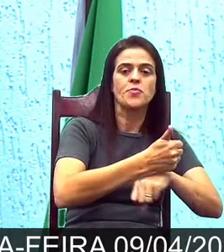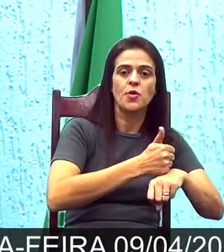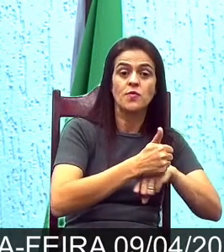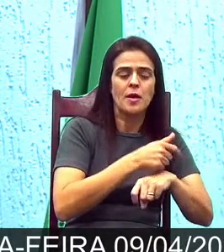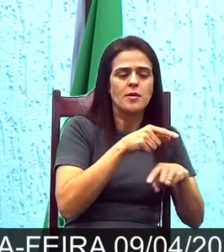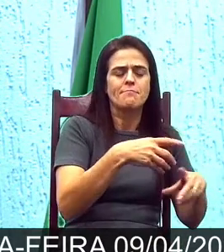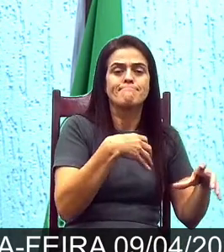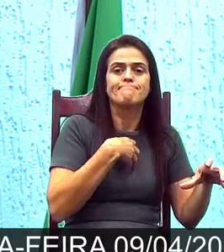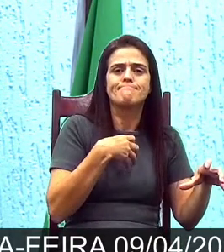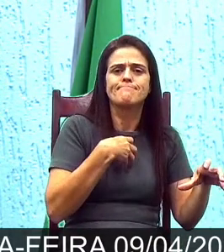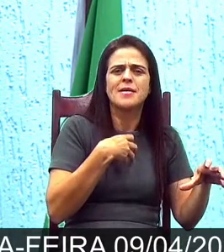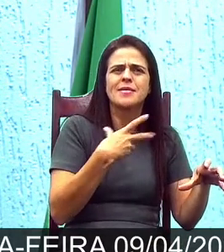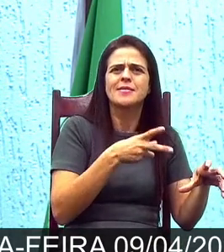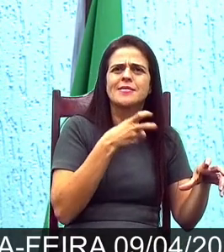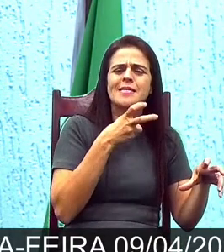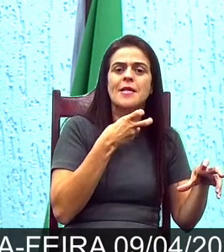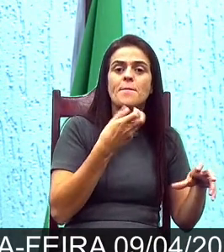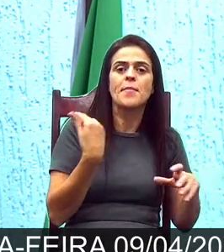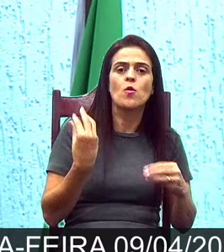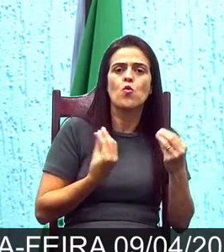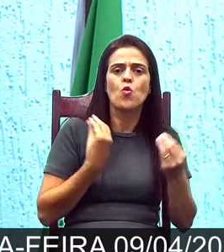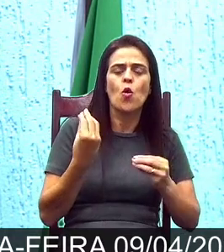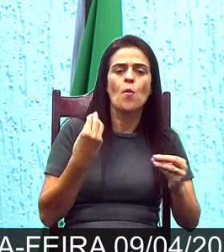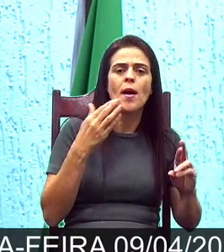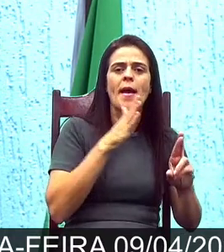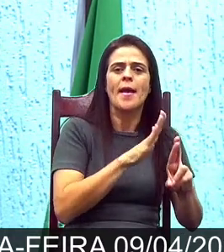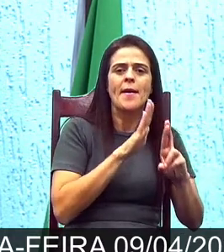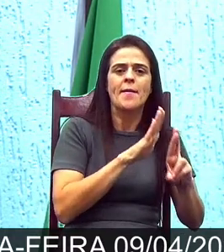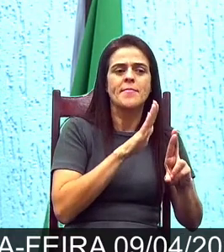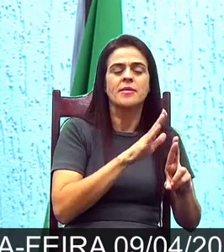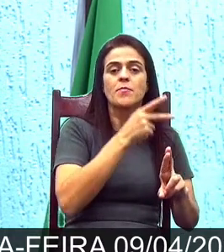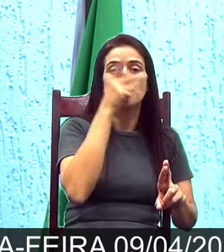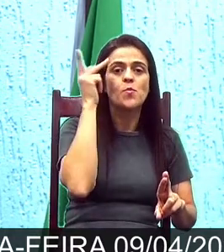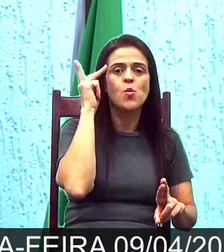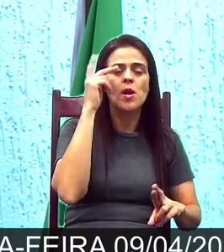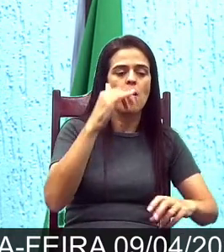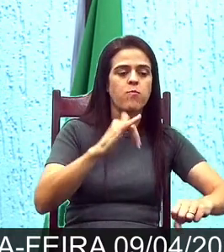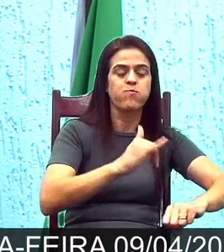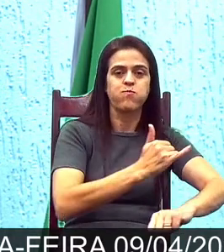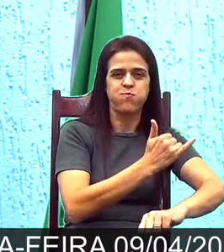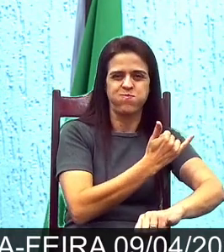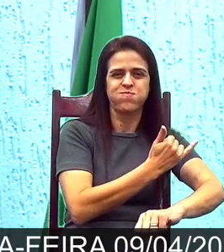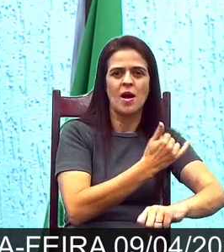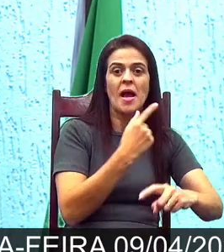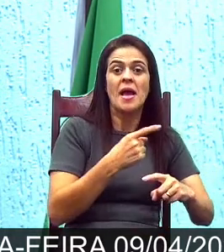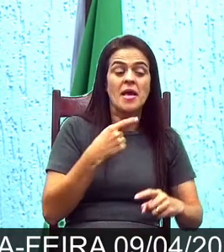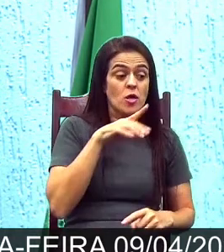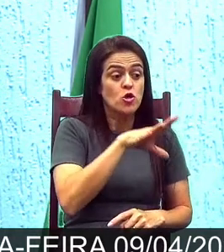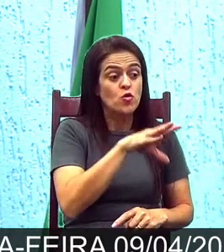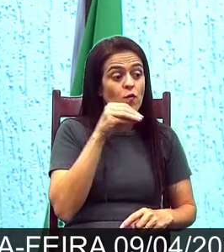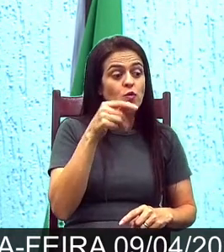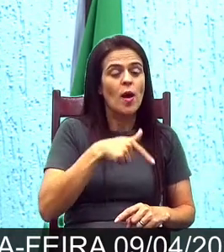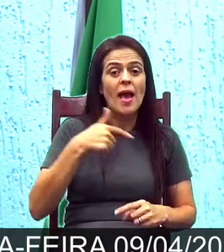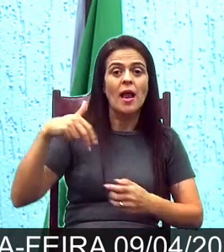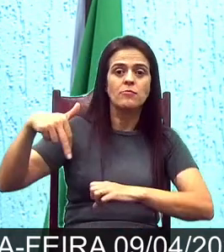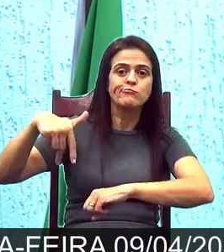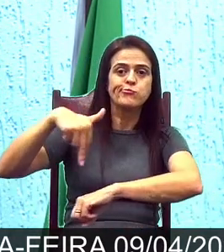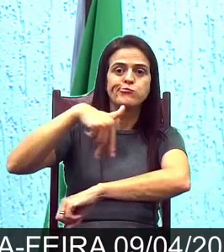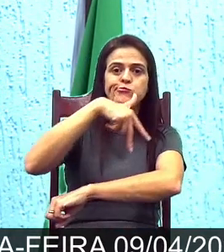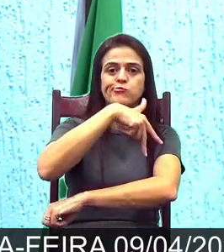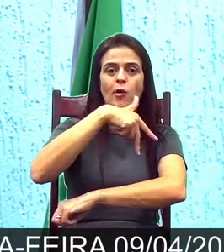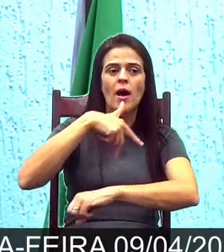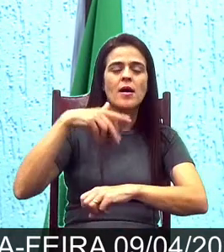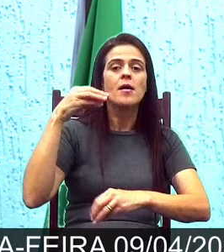a necessidade de representar as mulheres plus size, sendo convidada a trabalhar como modelo e divulgações de